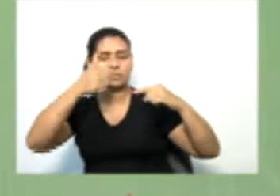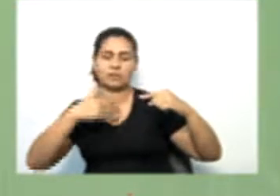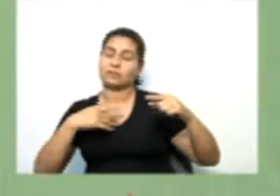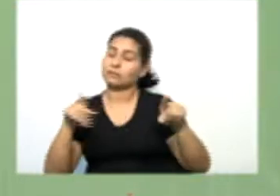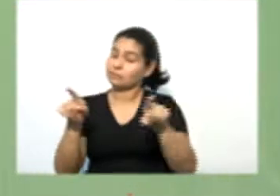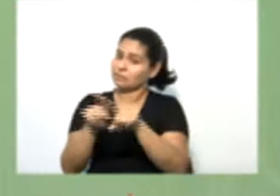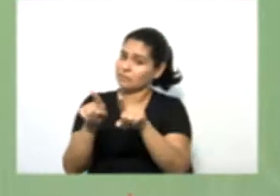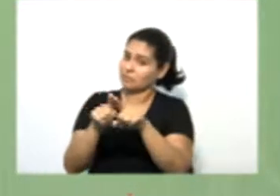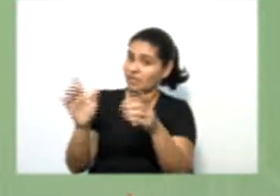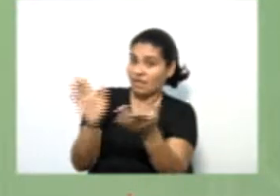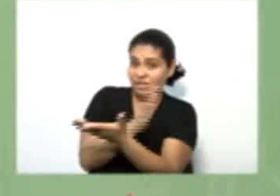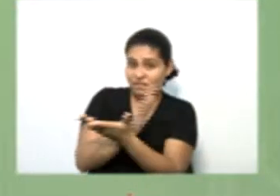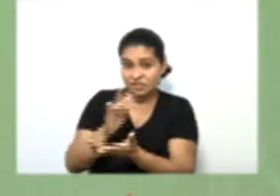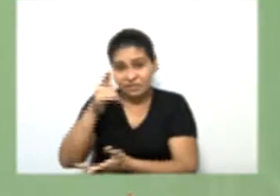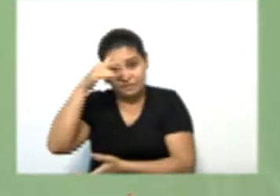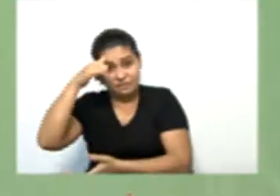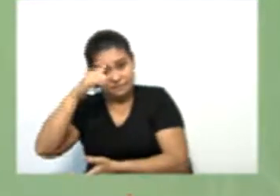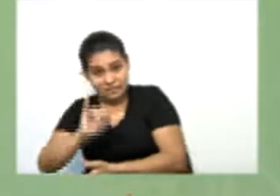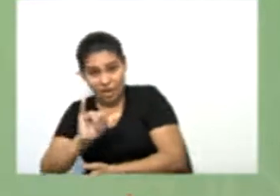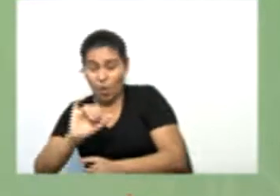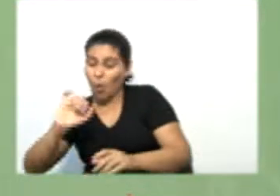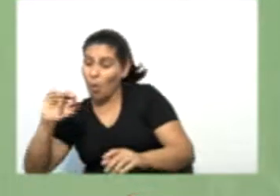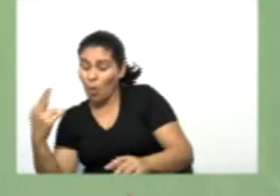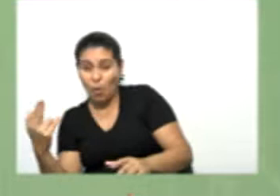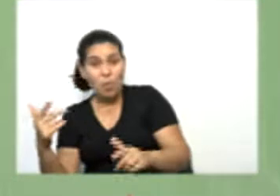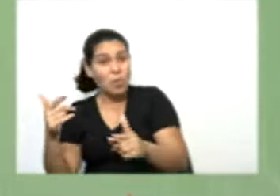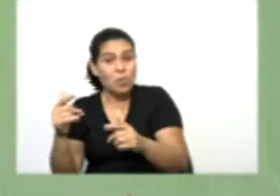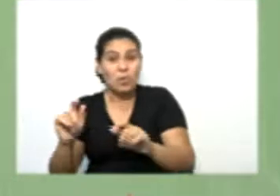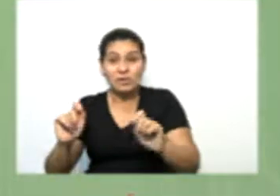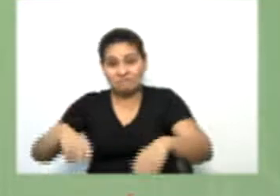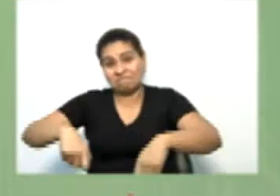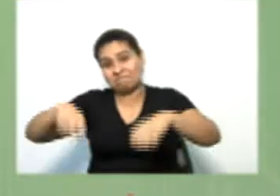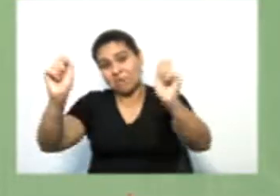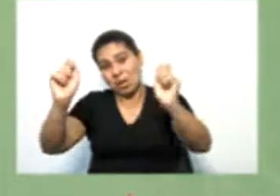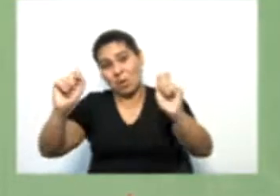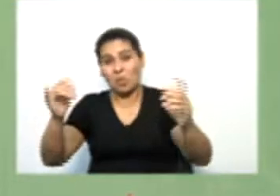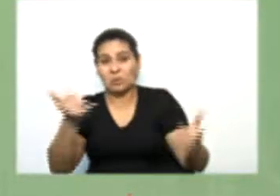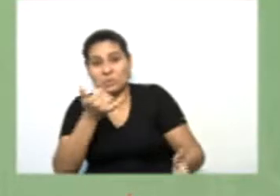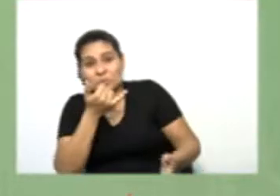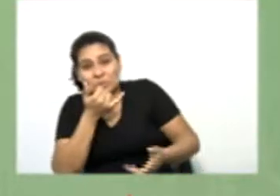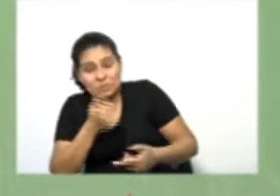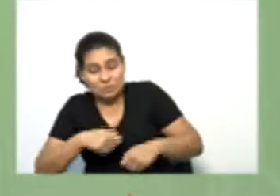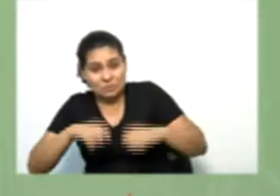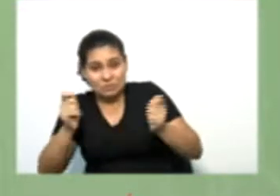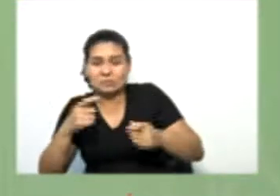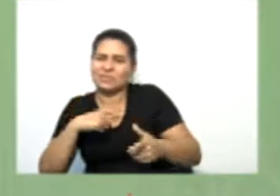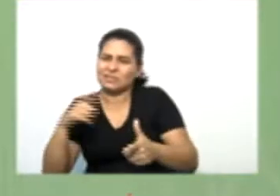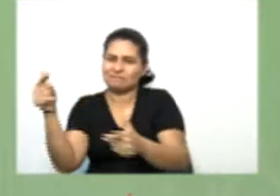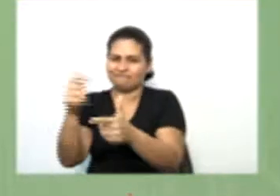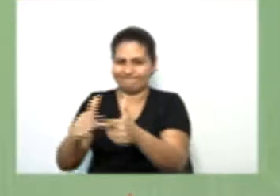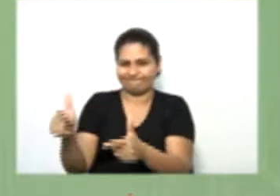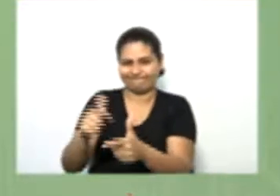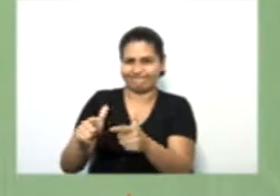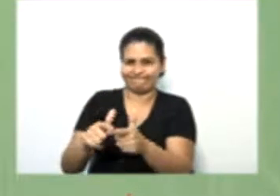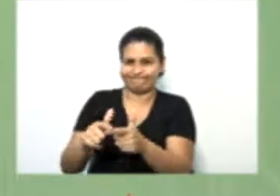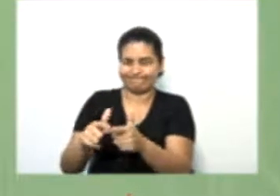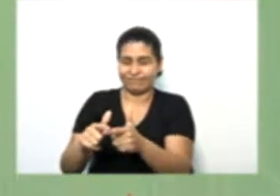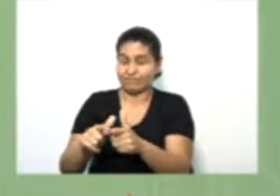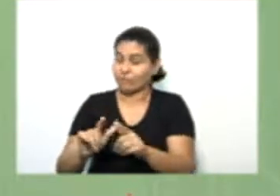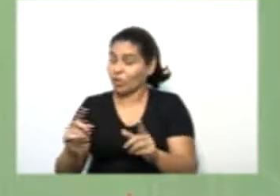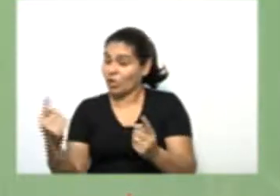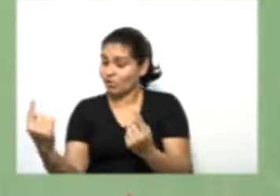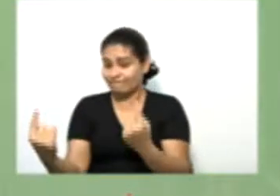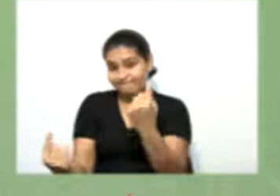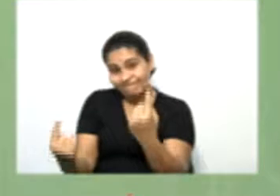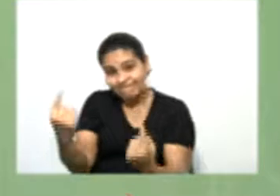pode, inevitavelmente ou inadvertidamente ou sem querer, prejudicar a outra parte.